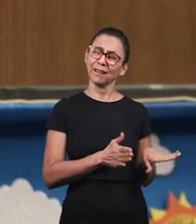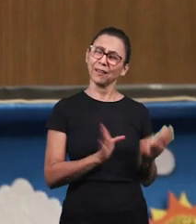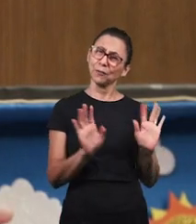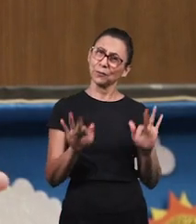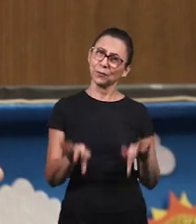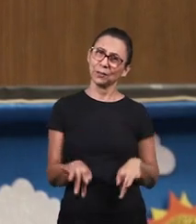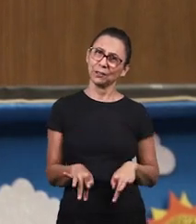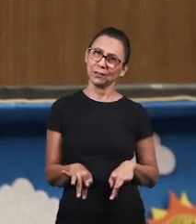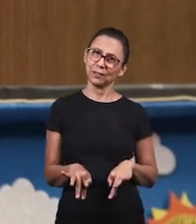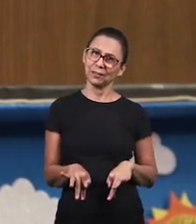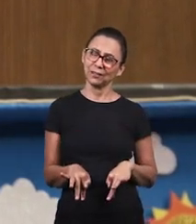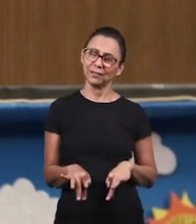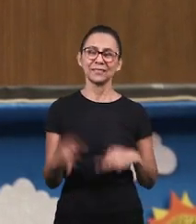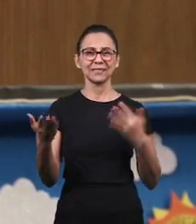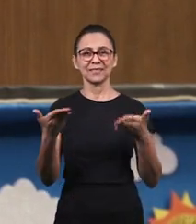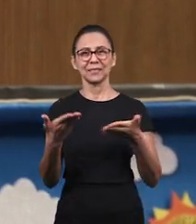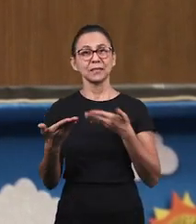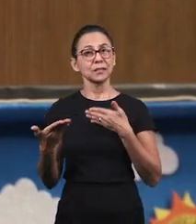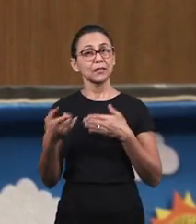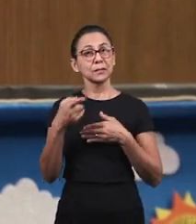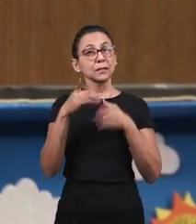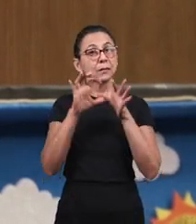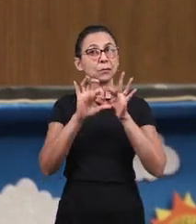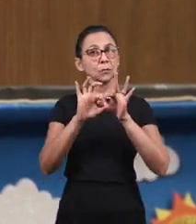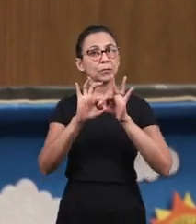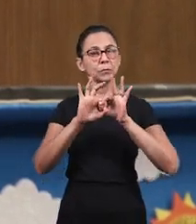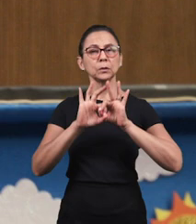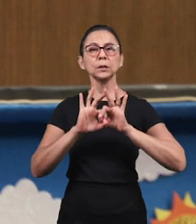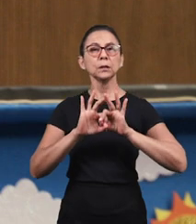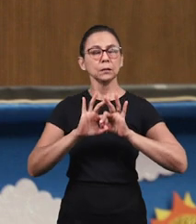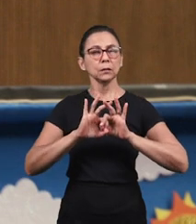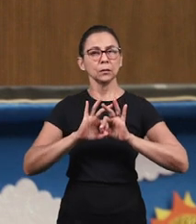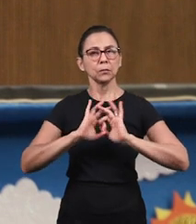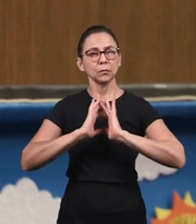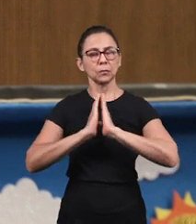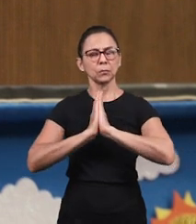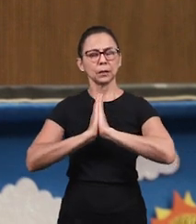Nossa aula está chegando ao fim e eu convido vocês a fecharem os